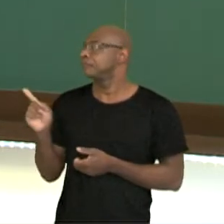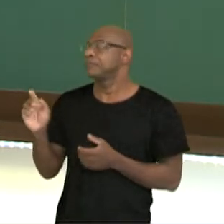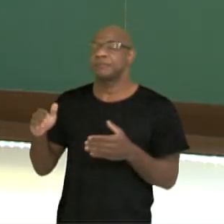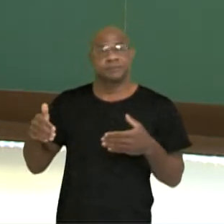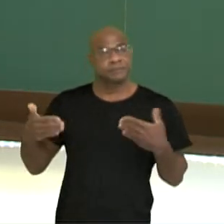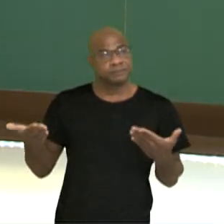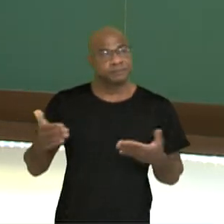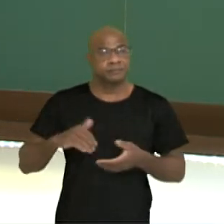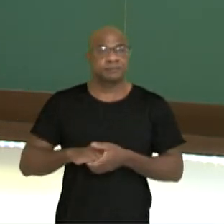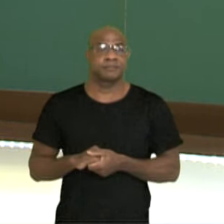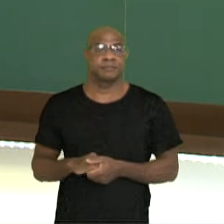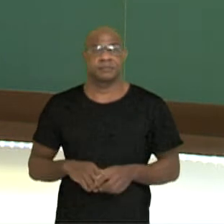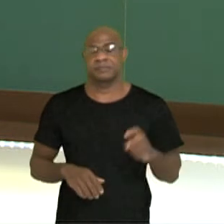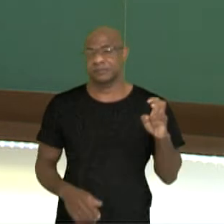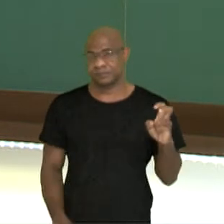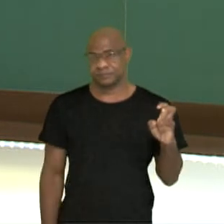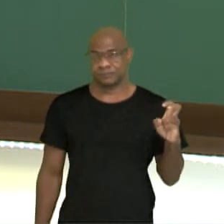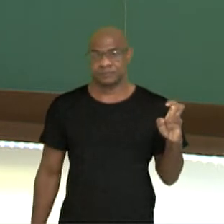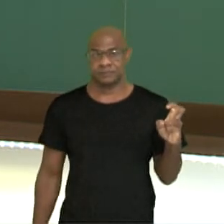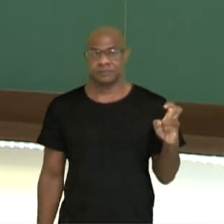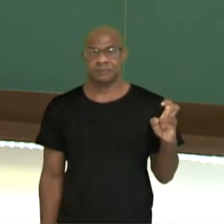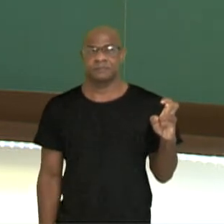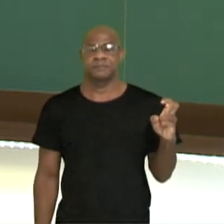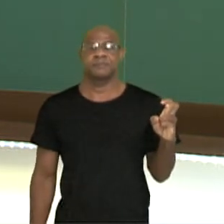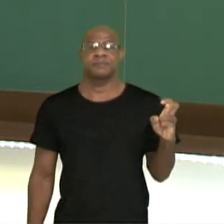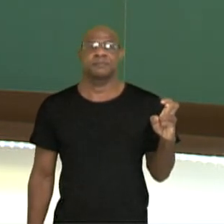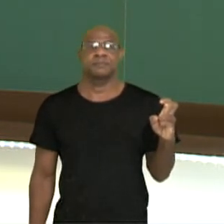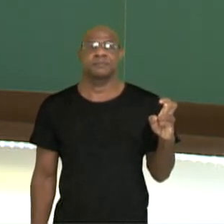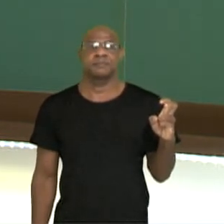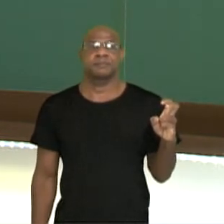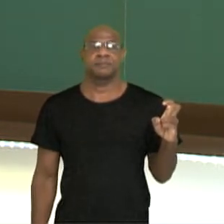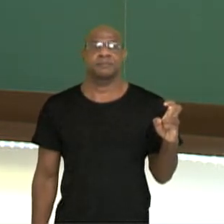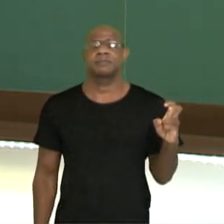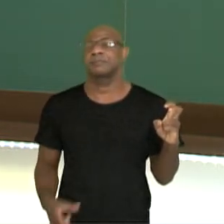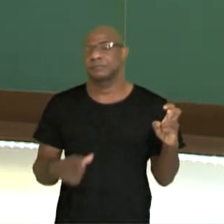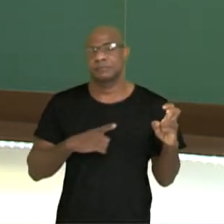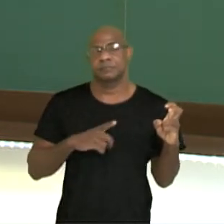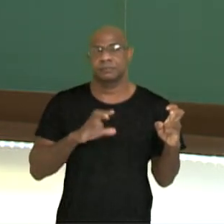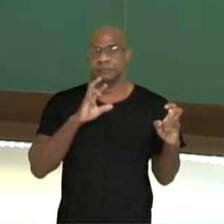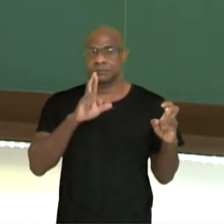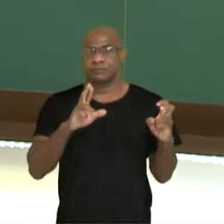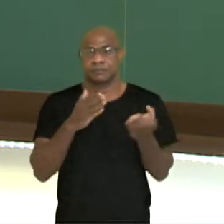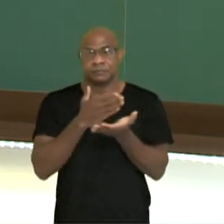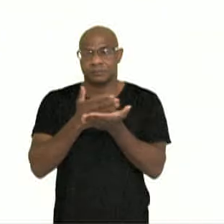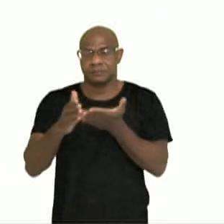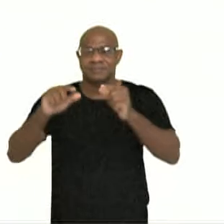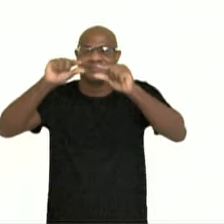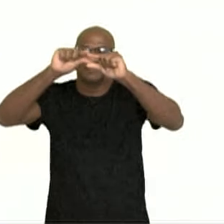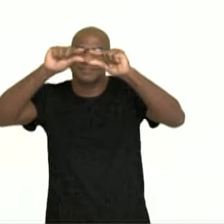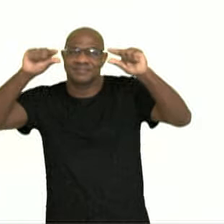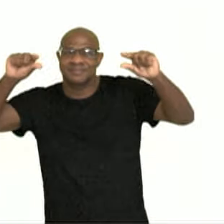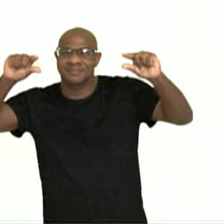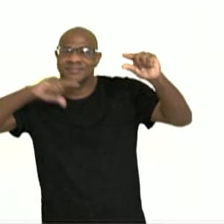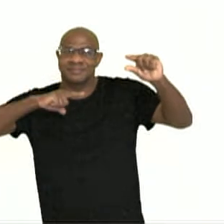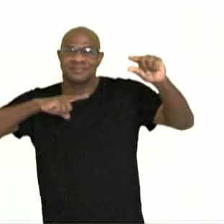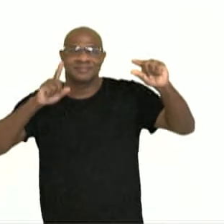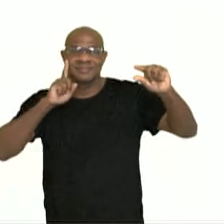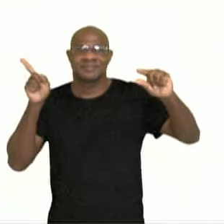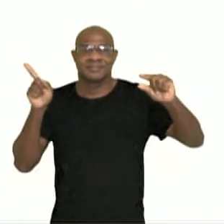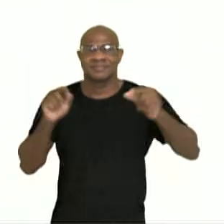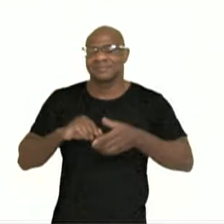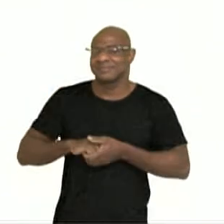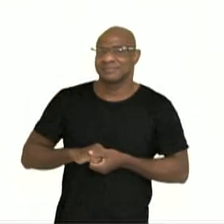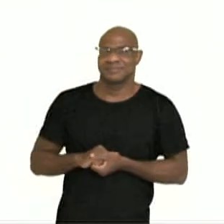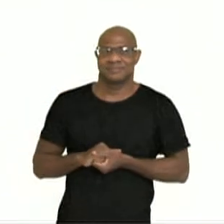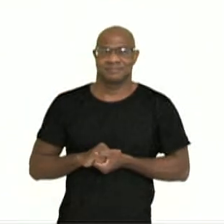para a questão 5, when was the microwave oven created? Nós temos a resposta logo no início aqui, né? Incredibly, the microwave oven